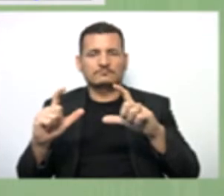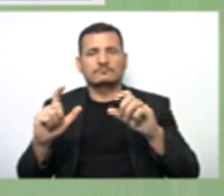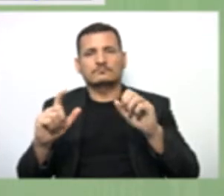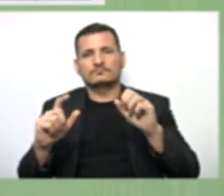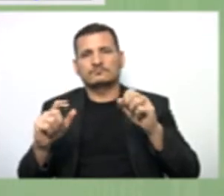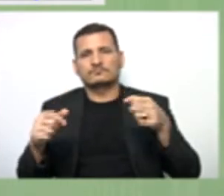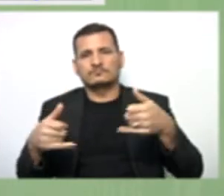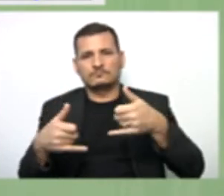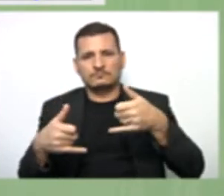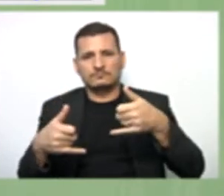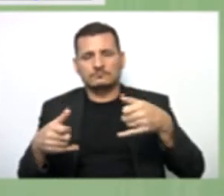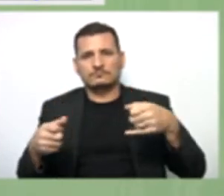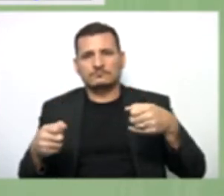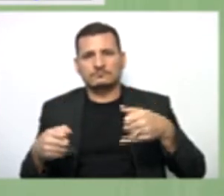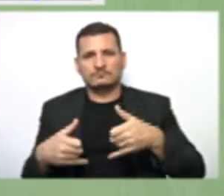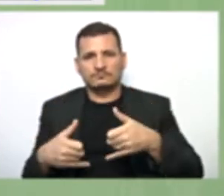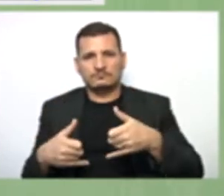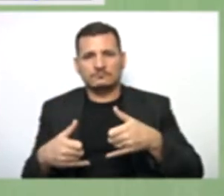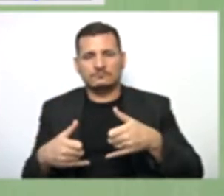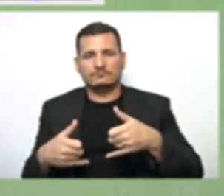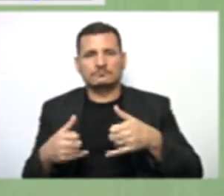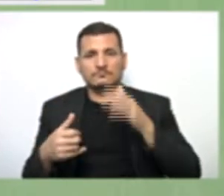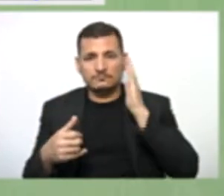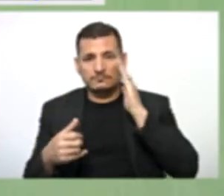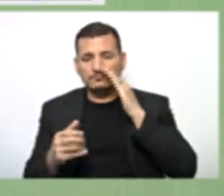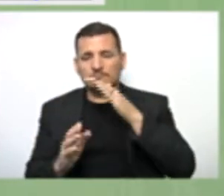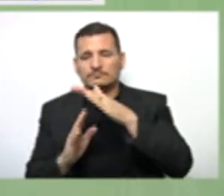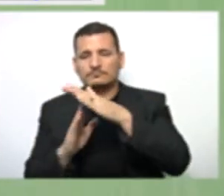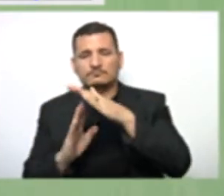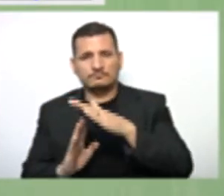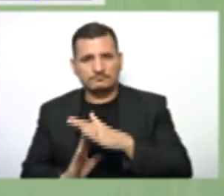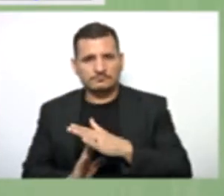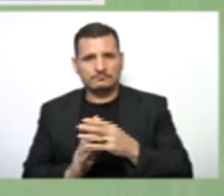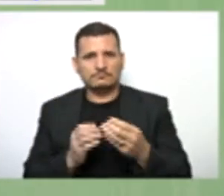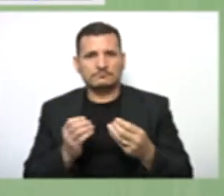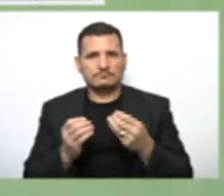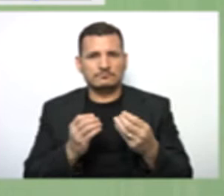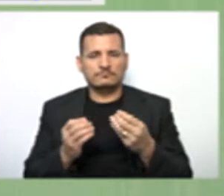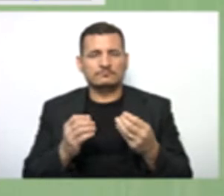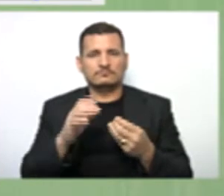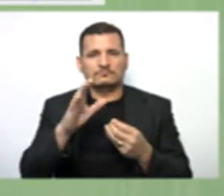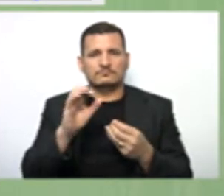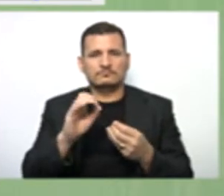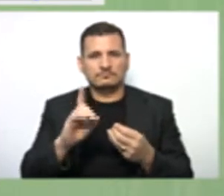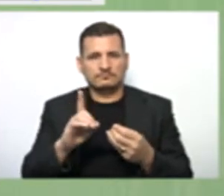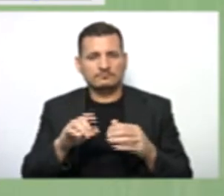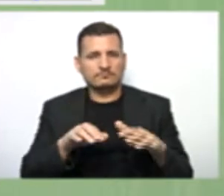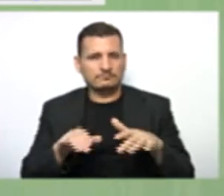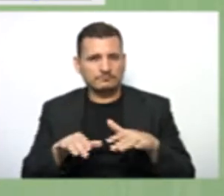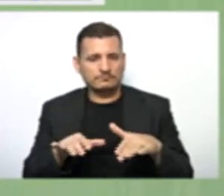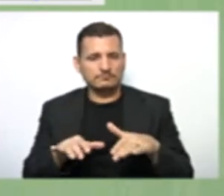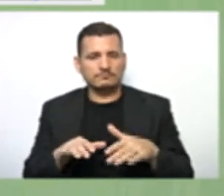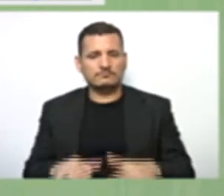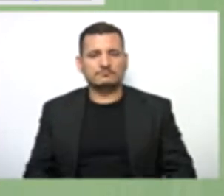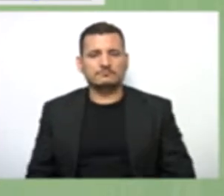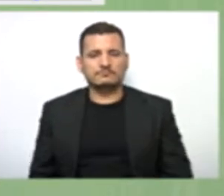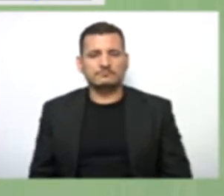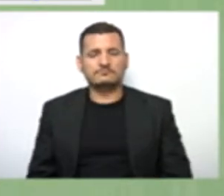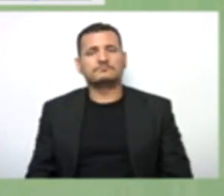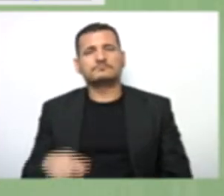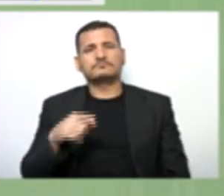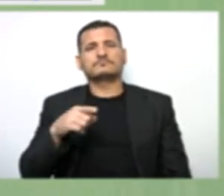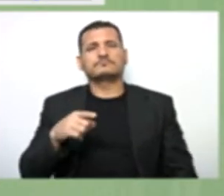fale quais são as delimitações desse código, né? E o que esse